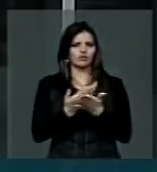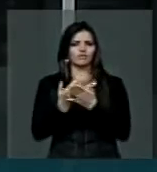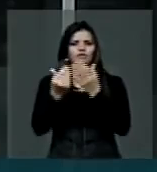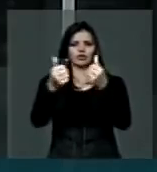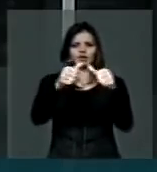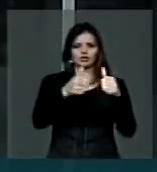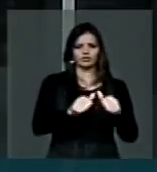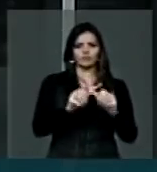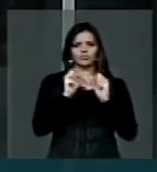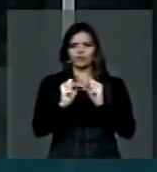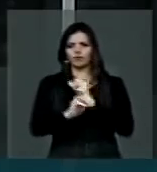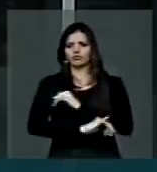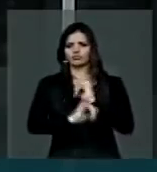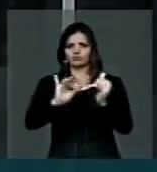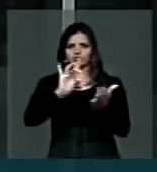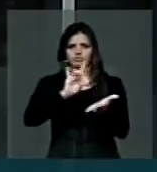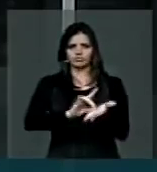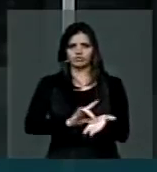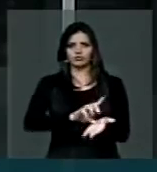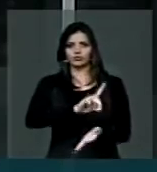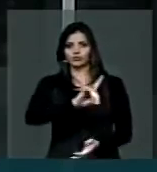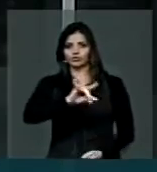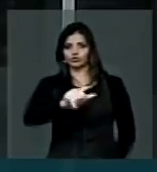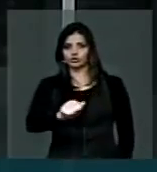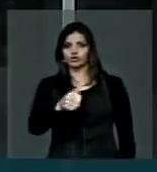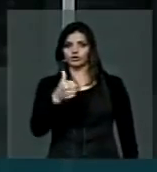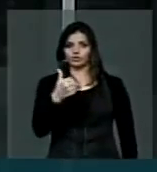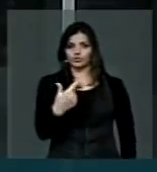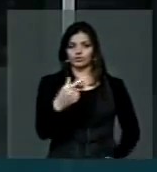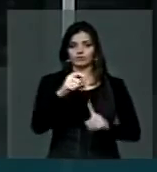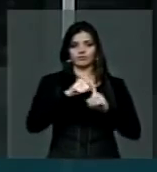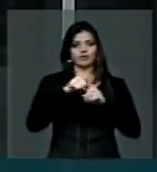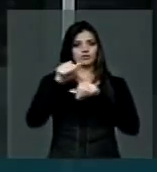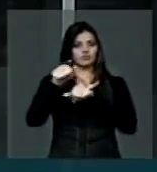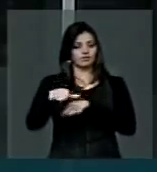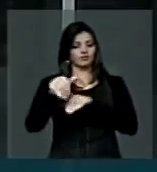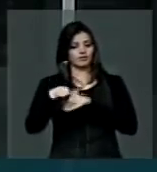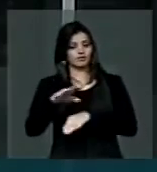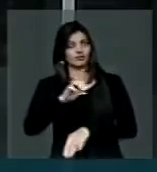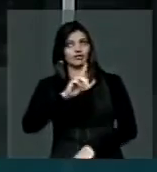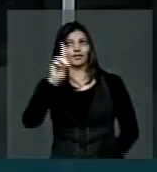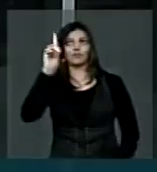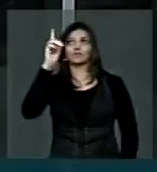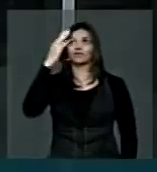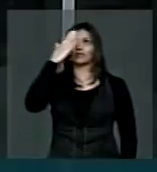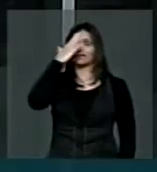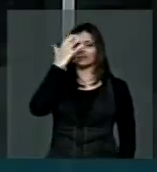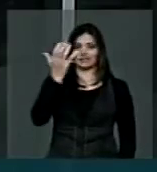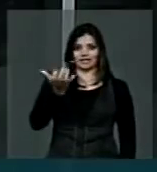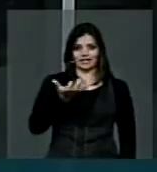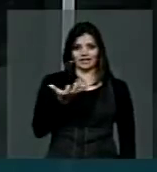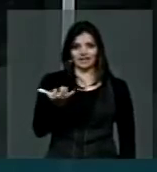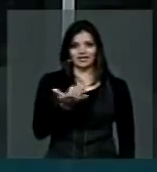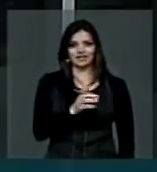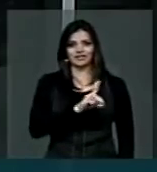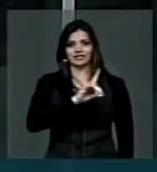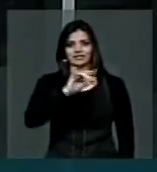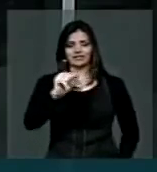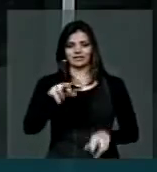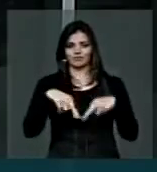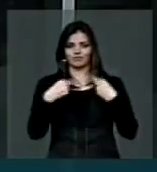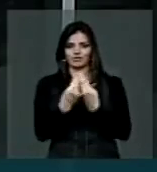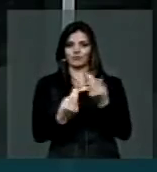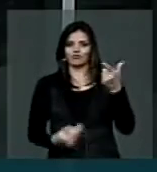possa fazer o anúncio oficial no dia 12 de setembro, se Deus quiser, data da nova reunião com